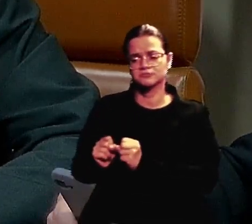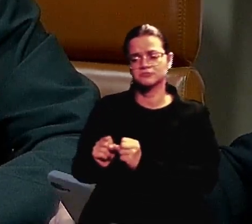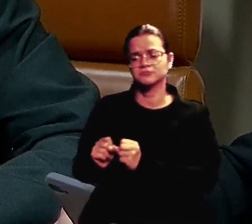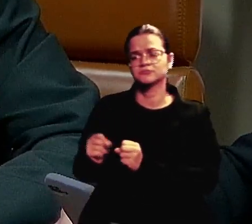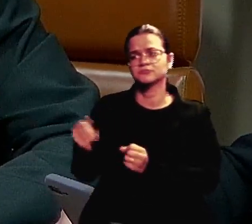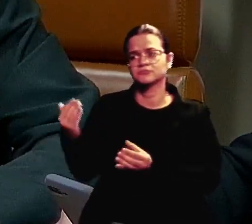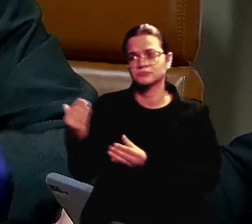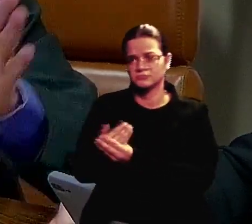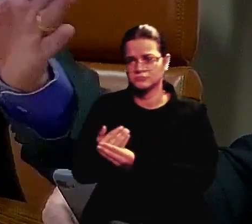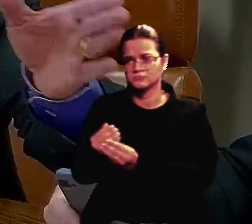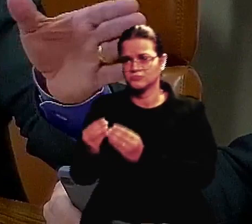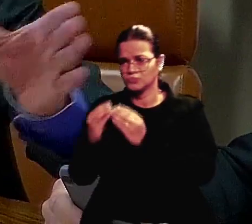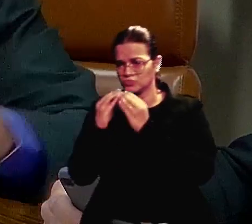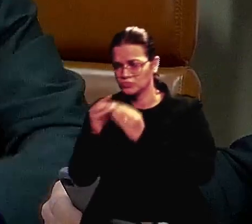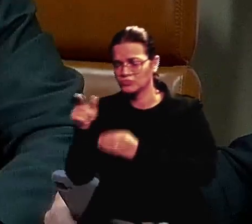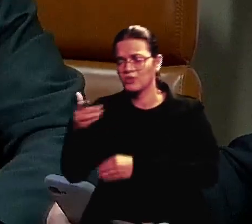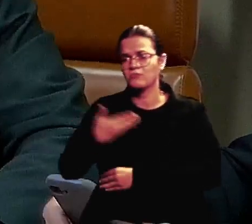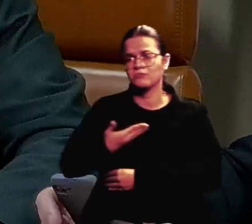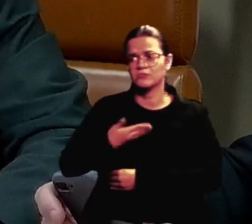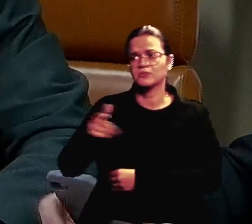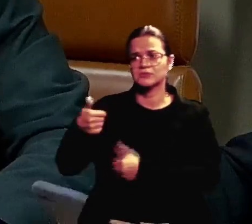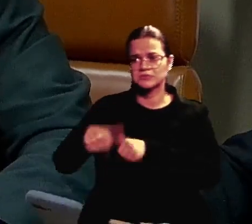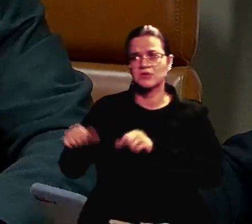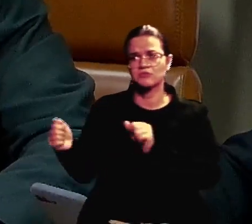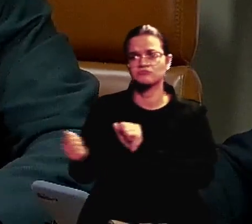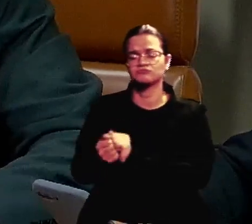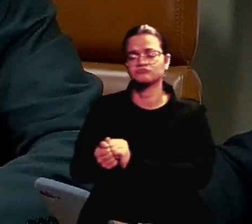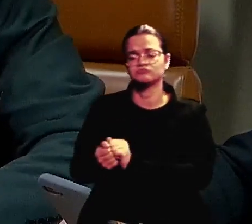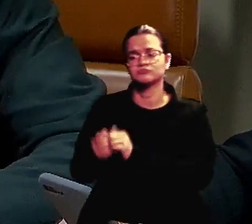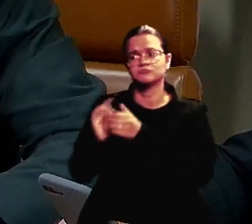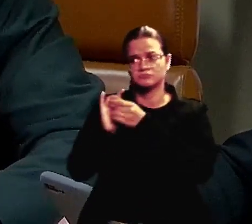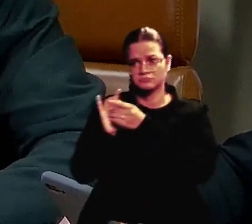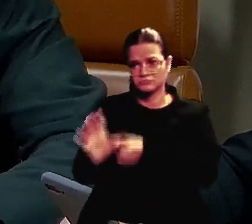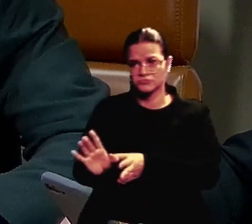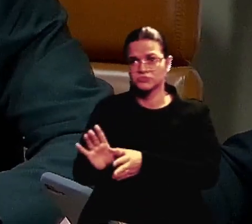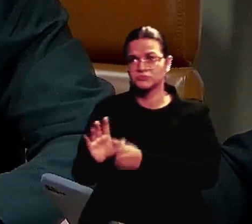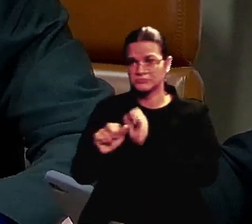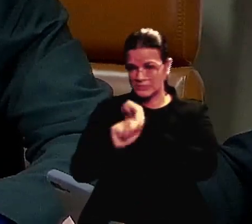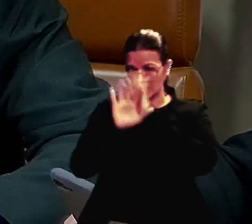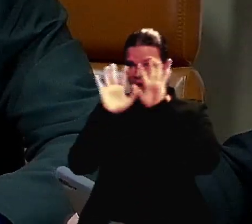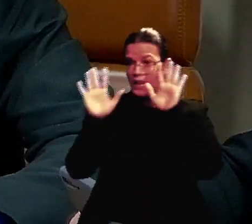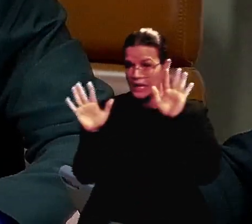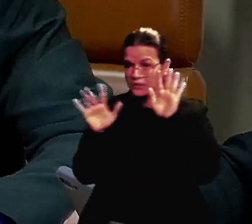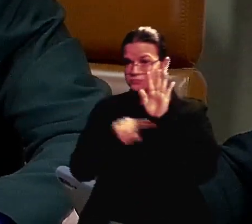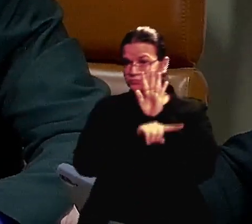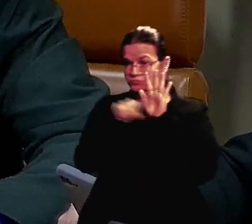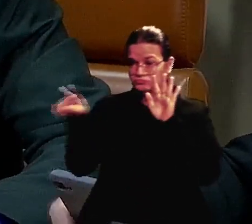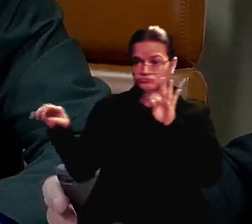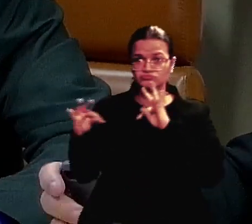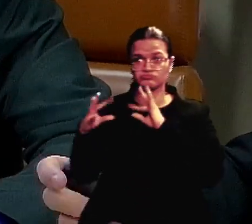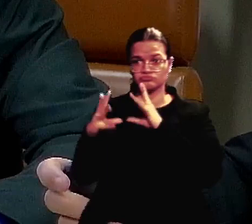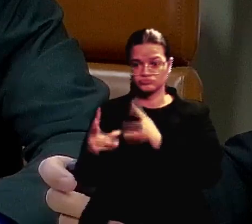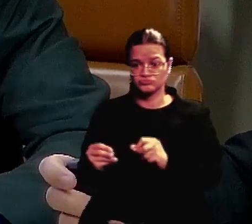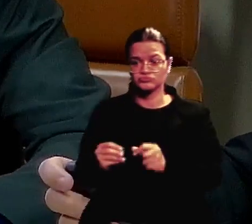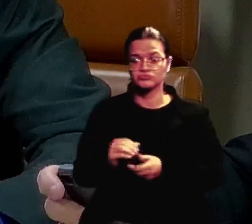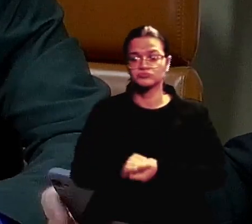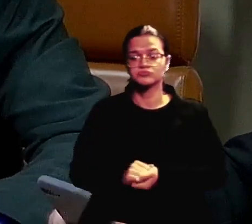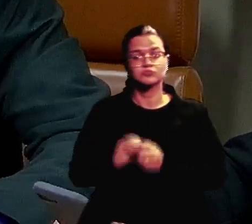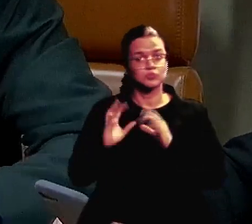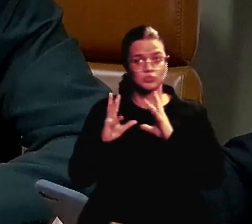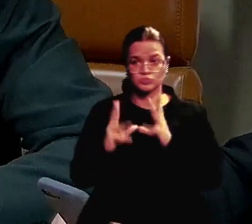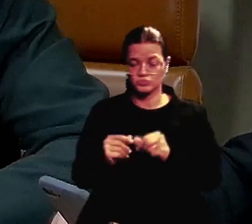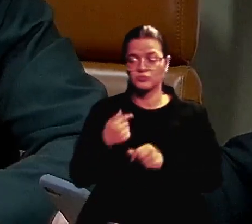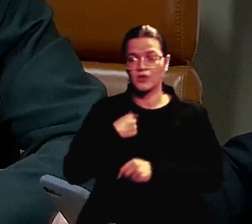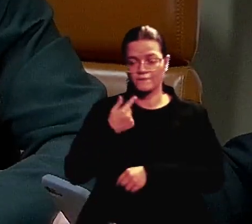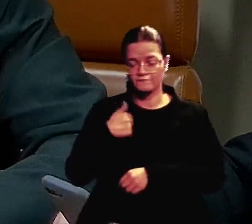dos Pit Dog, né? O nosso amigo estava junto, e deixei uma coisa bem clara a todos eles,